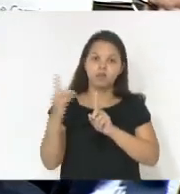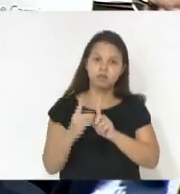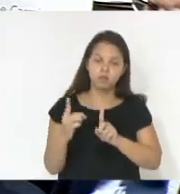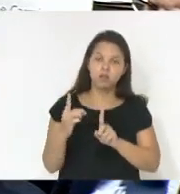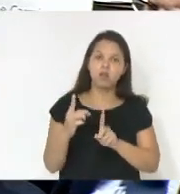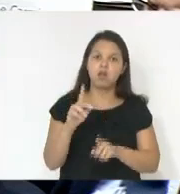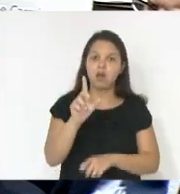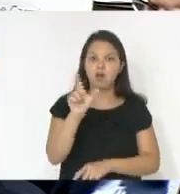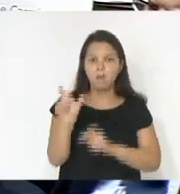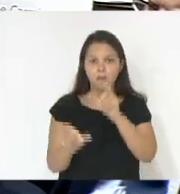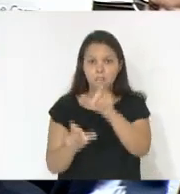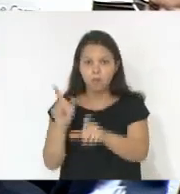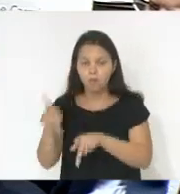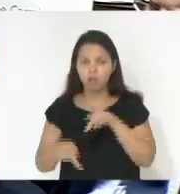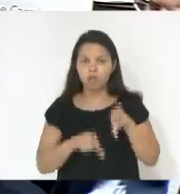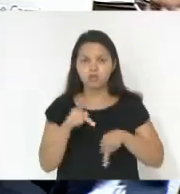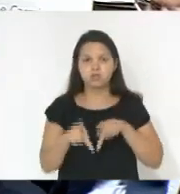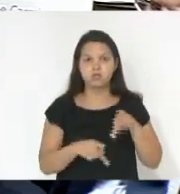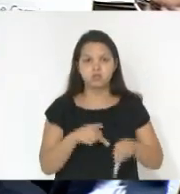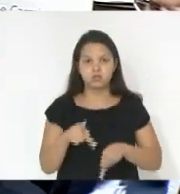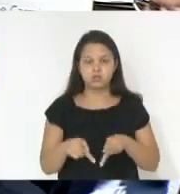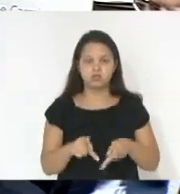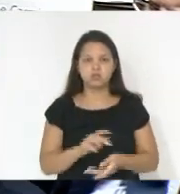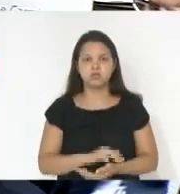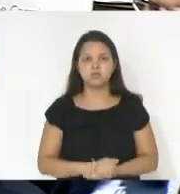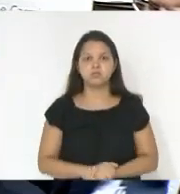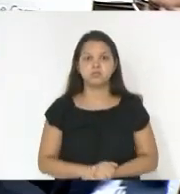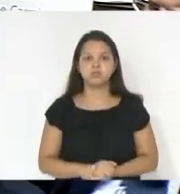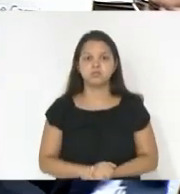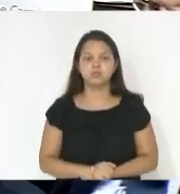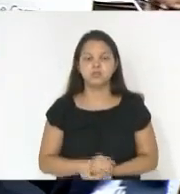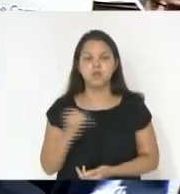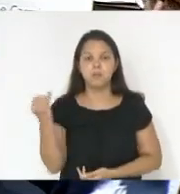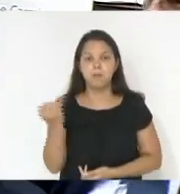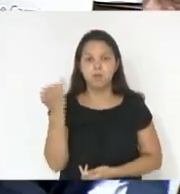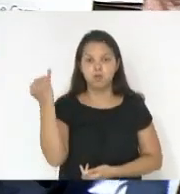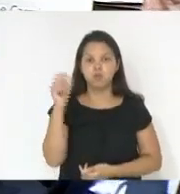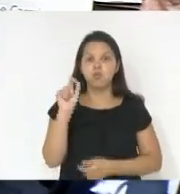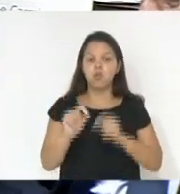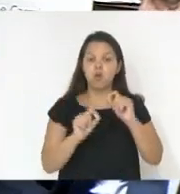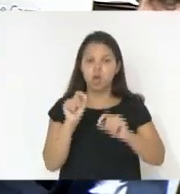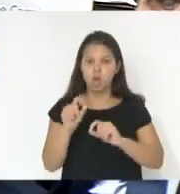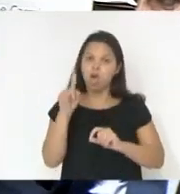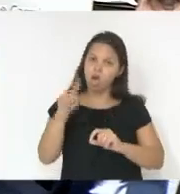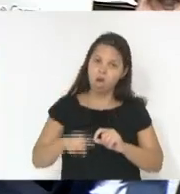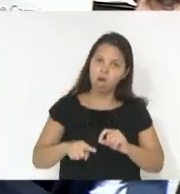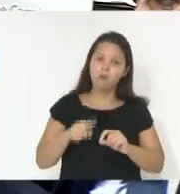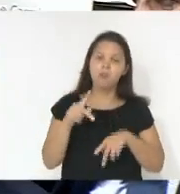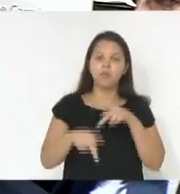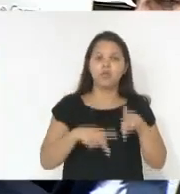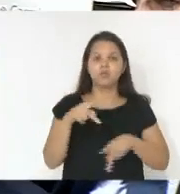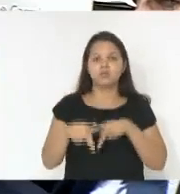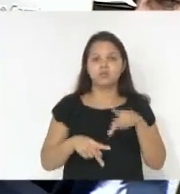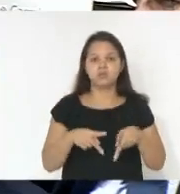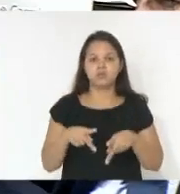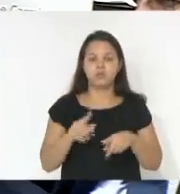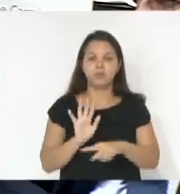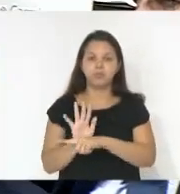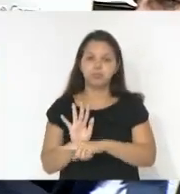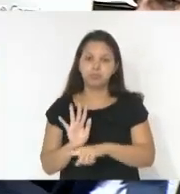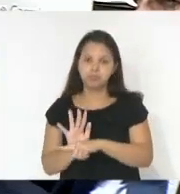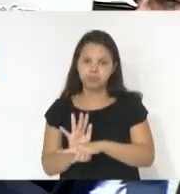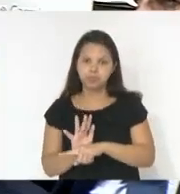que é a população, e não os intermediários. Quem importa no final é justamente a população que recebe.